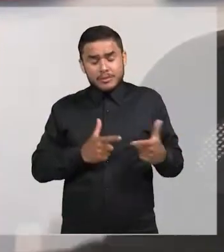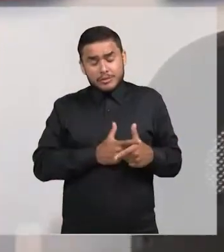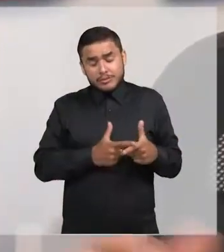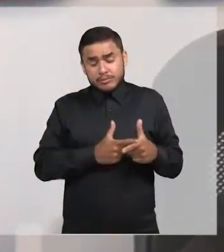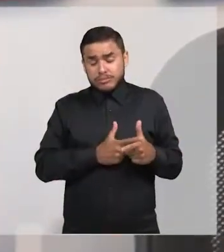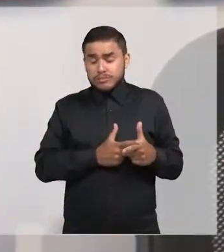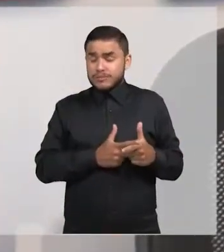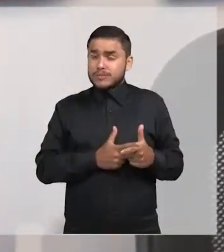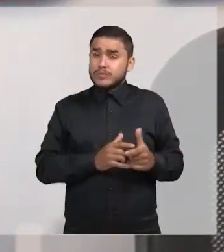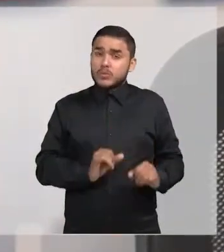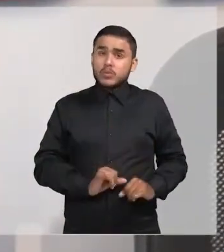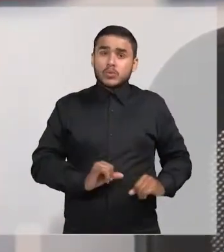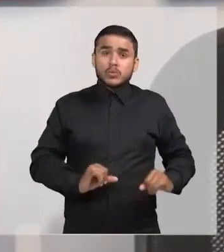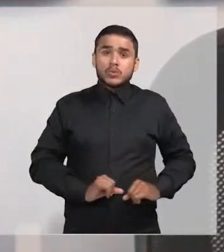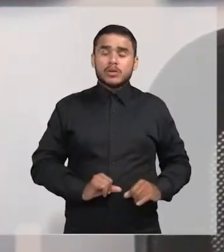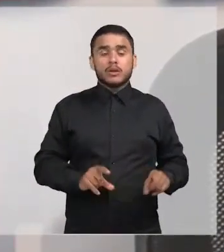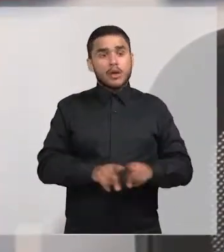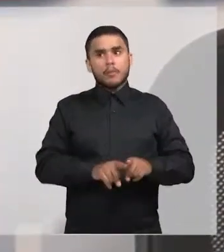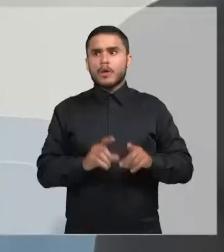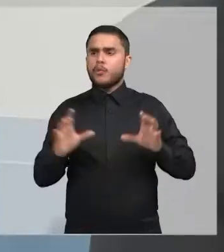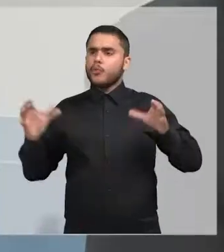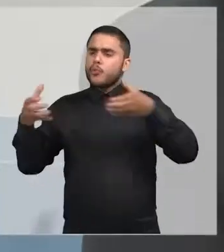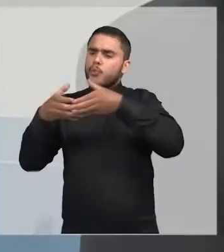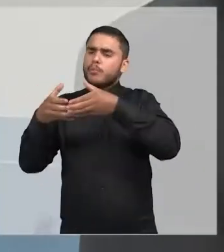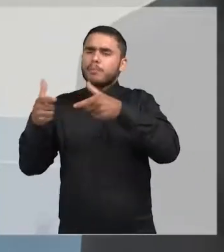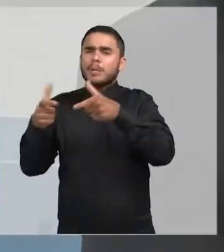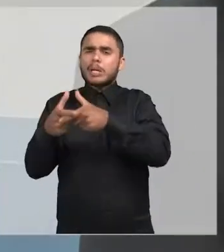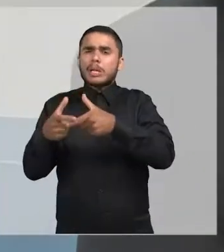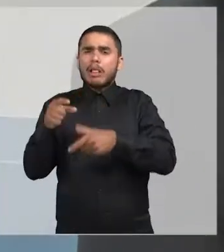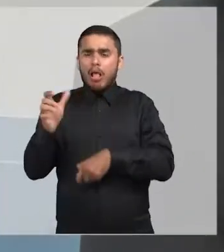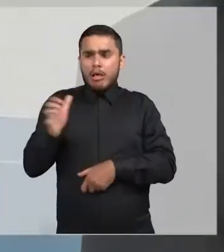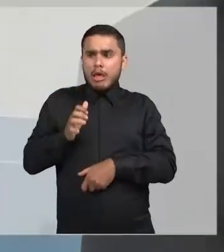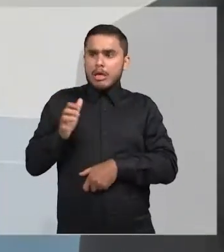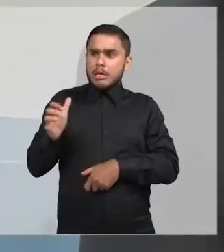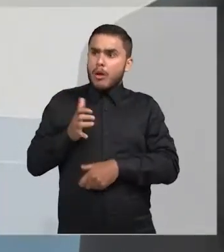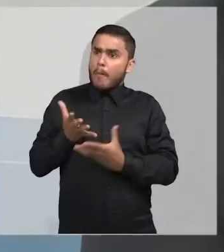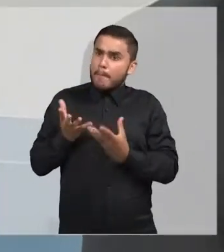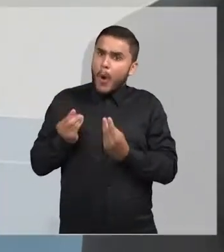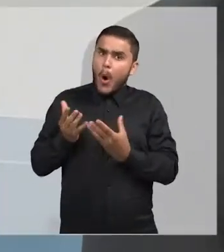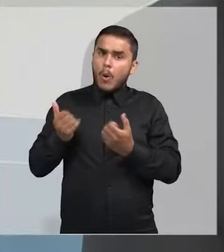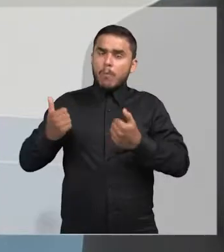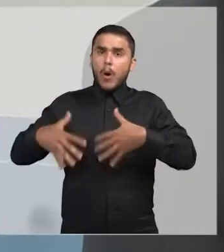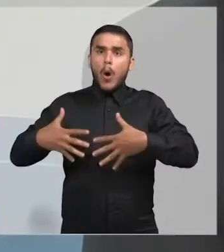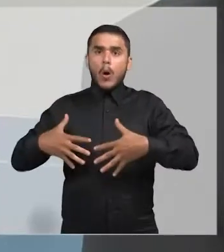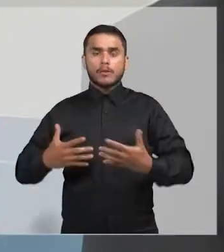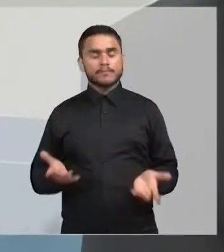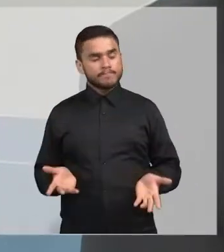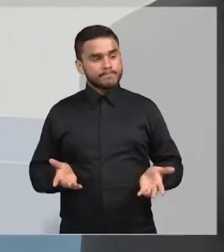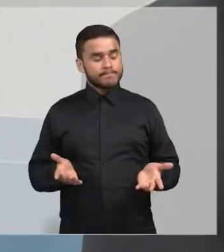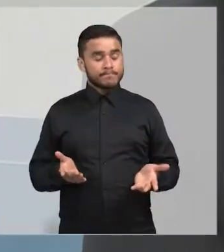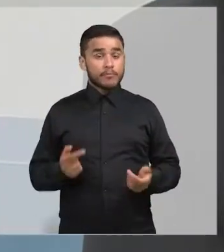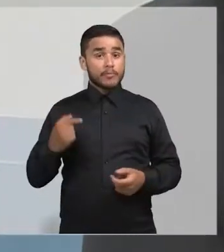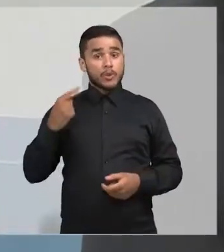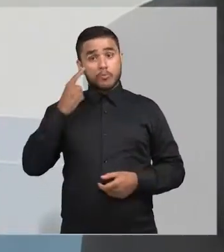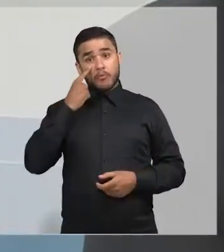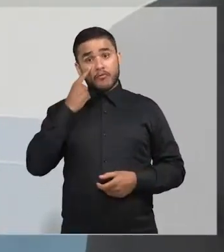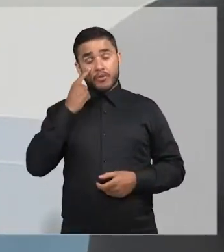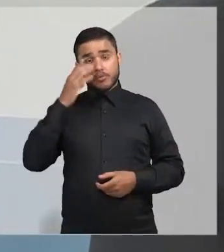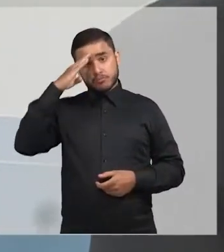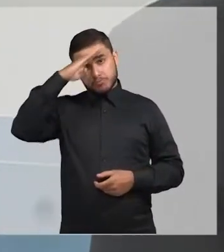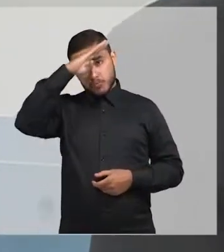que está abaixo da linha da pobreza. Eu não sei qual vai ser o viés do governo Bolsonaro para os pobres. Eu sei que a